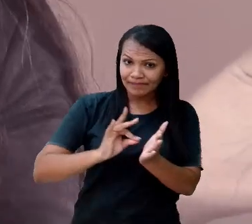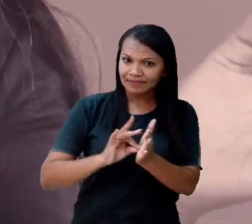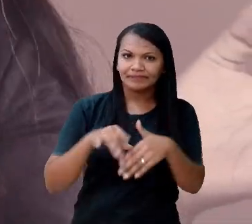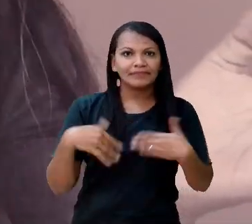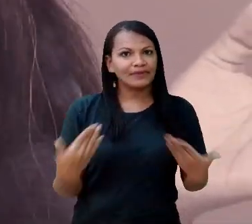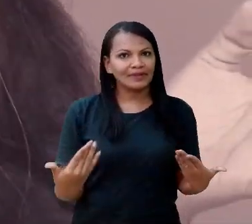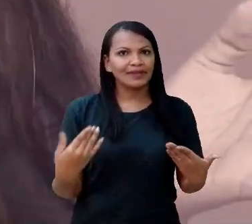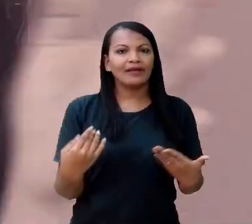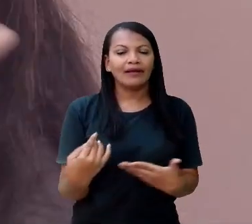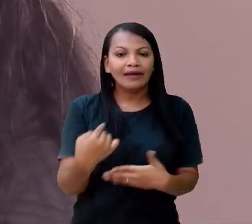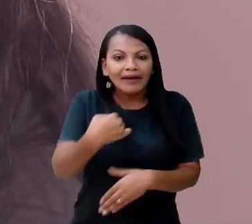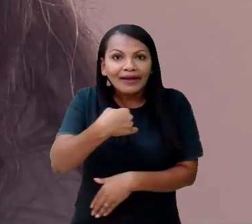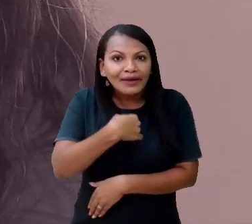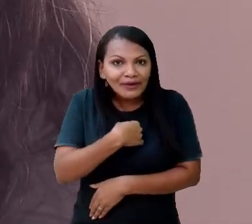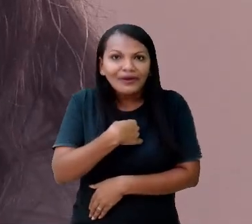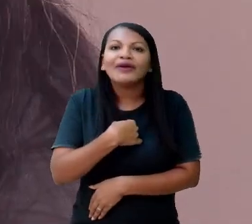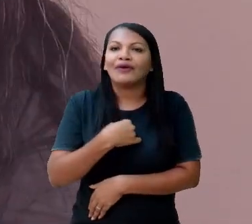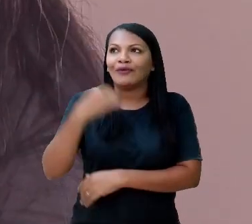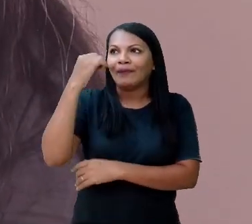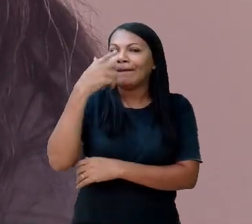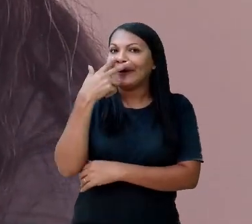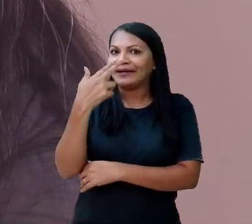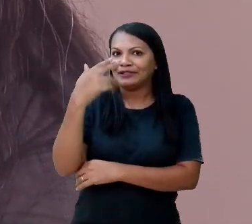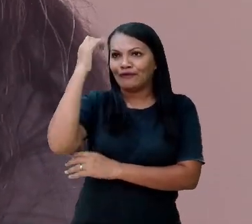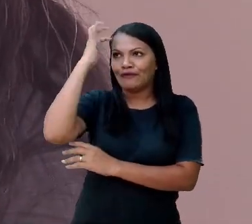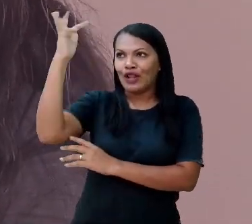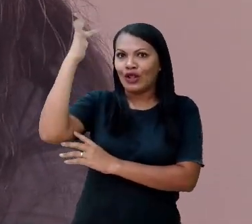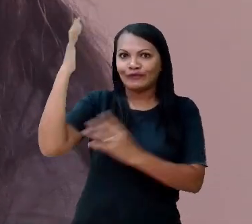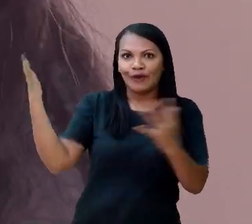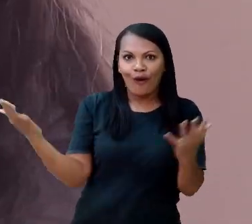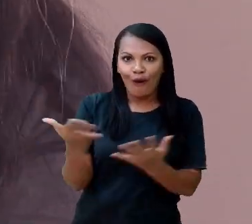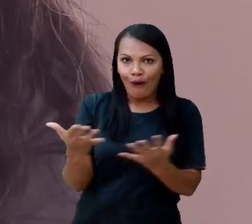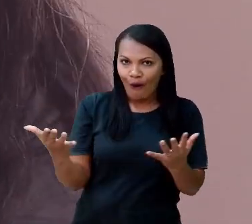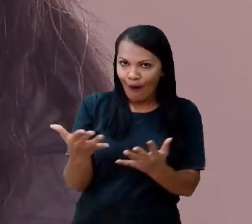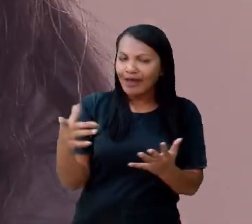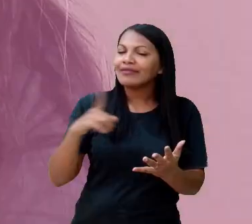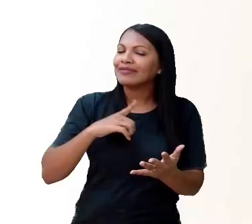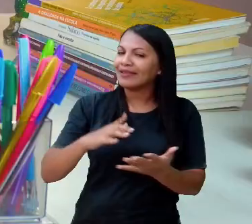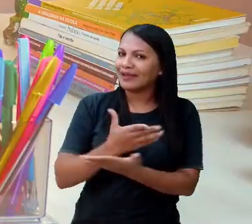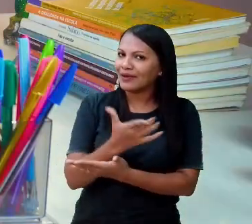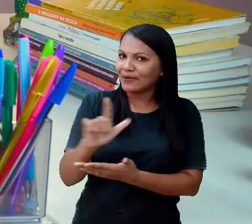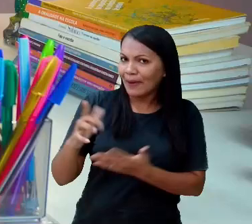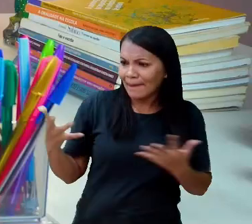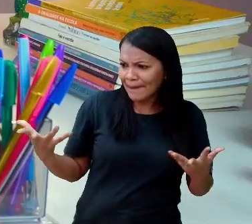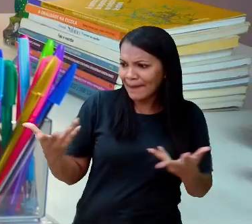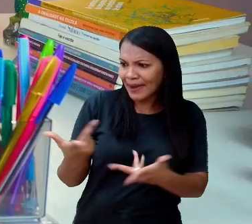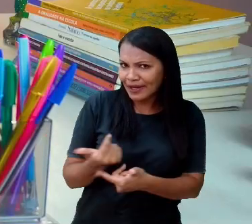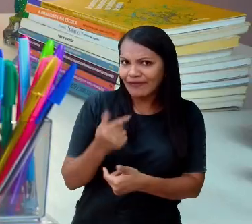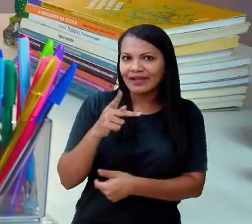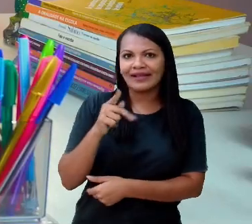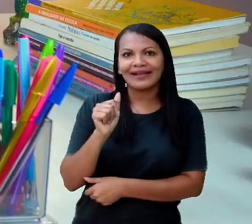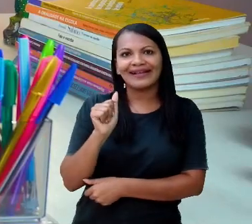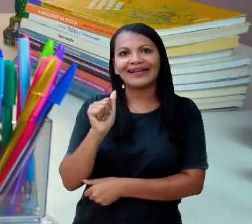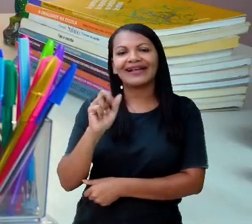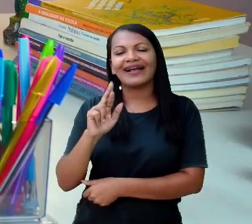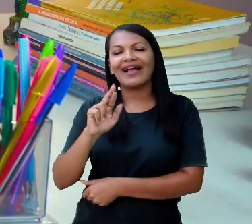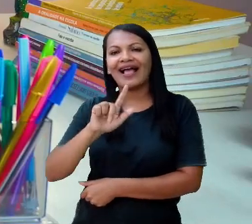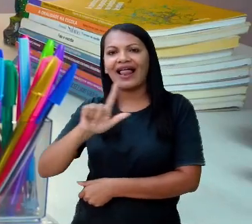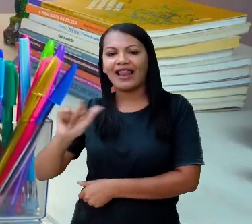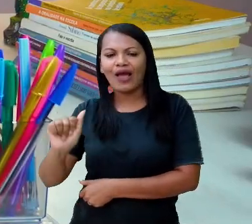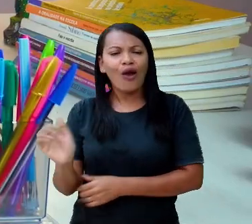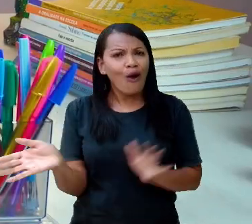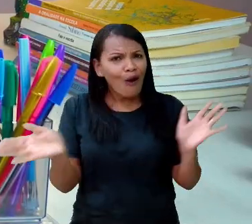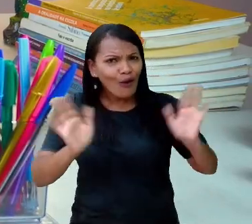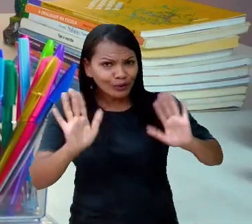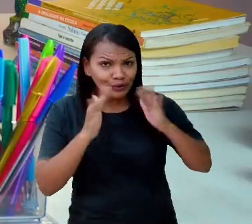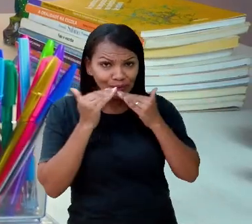eu tô muito filósofa hoje, viu? Se liga aí que daqui a pouco tem mais filosofia de Maravi Carla. Olá, Educa Seguidor e Educa Seguidora, tudo